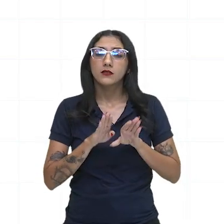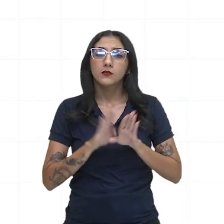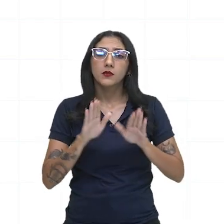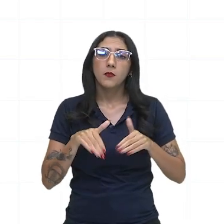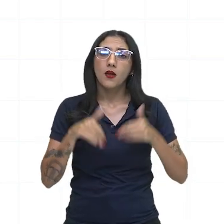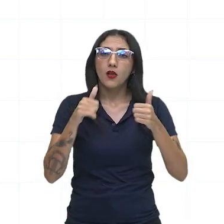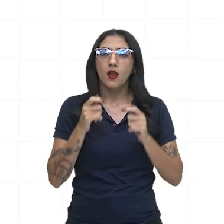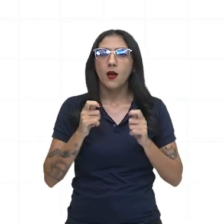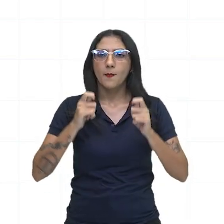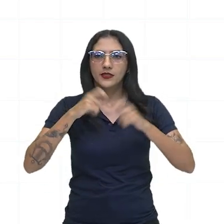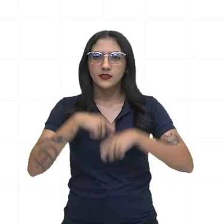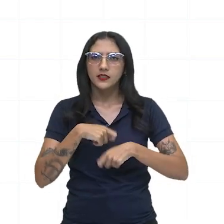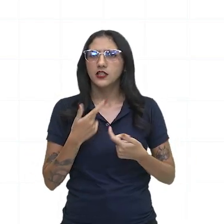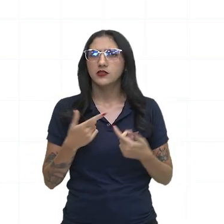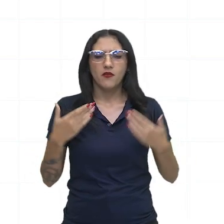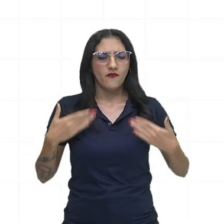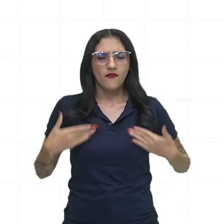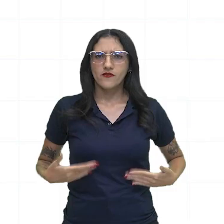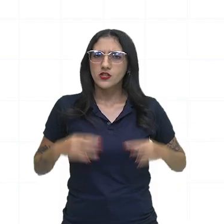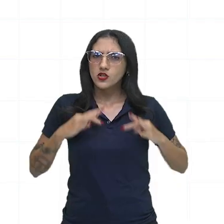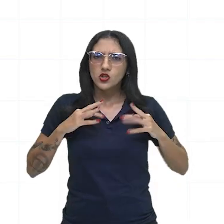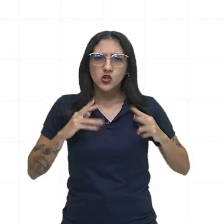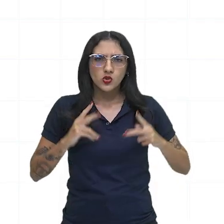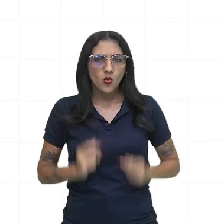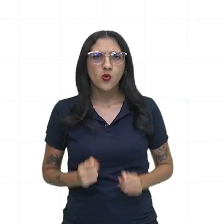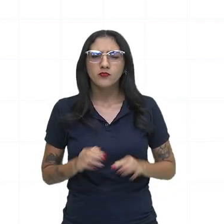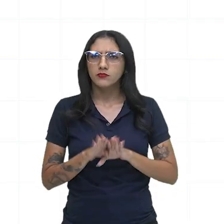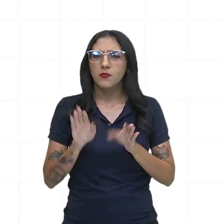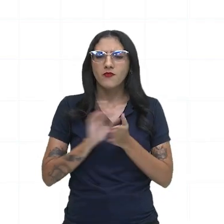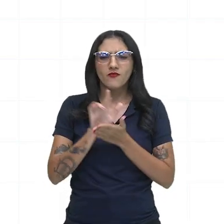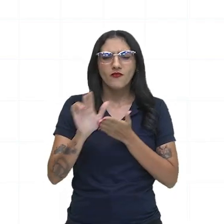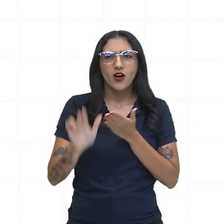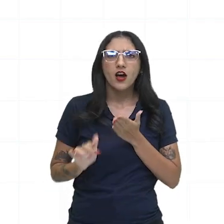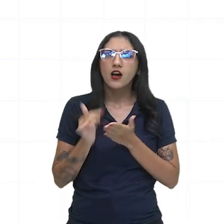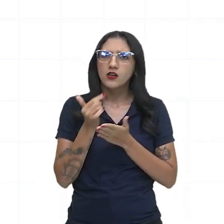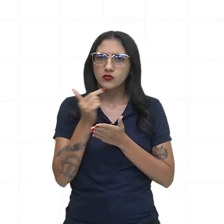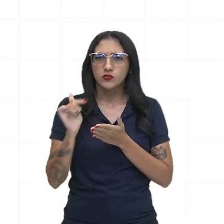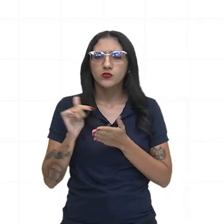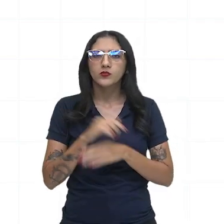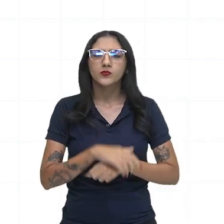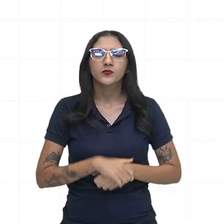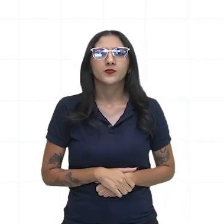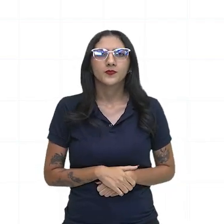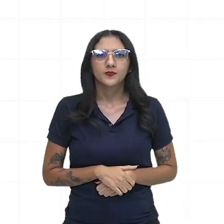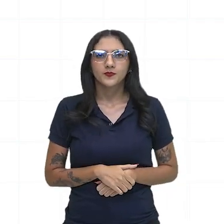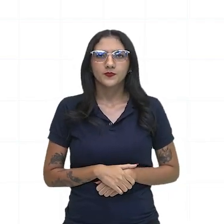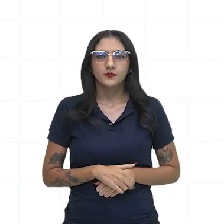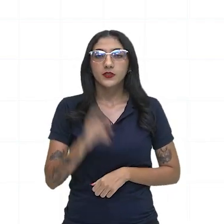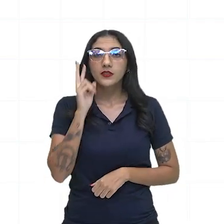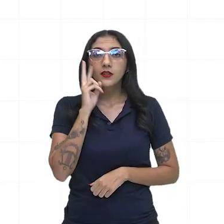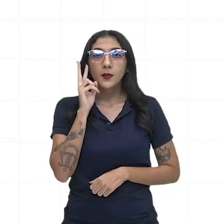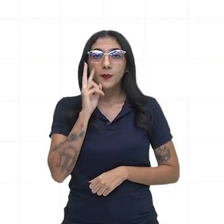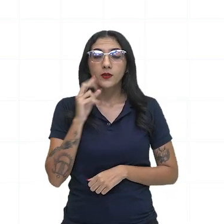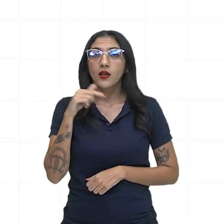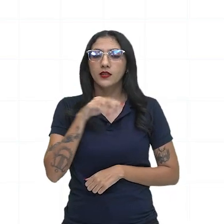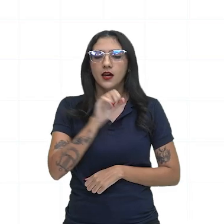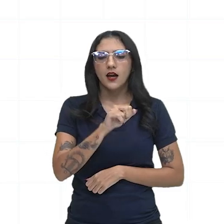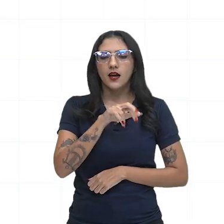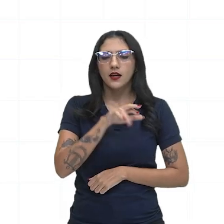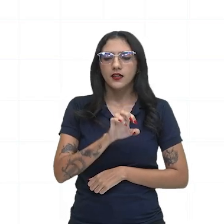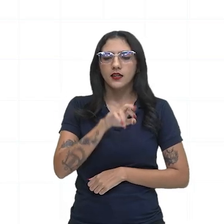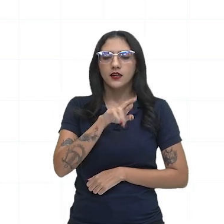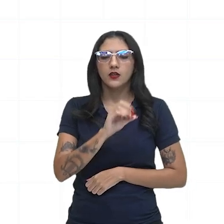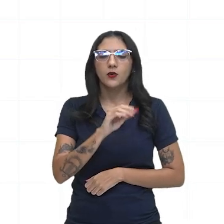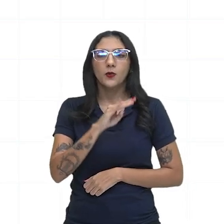aptidão cardiorrespiratória, melhora do condicionamento físico de modo geral, dentre outros